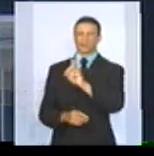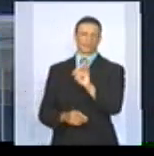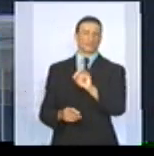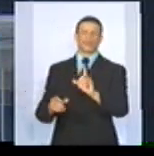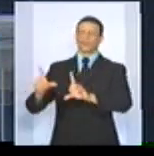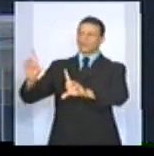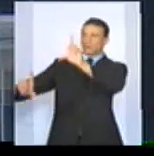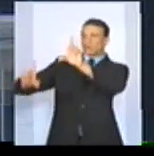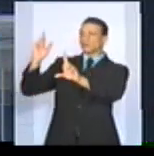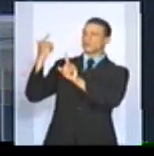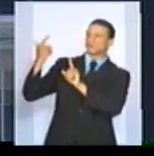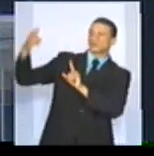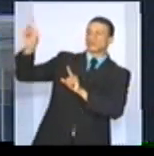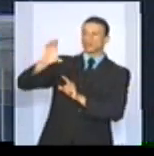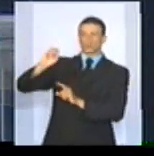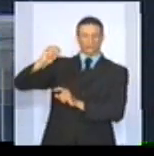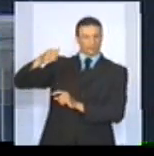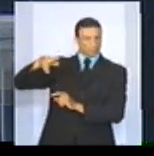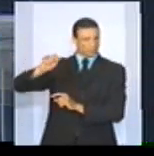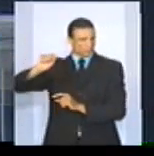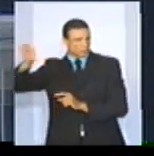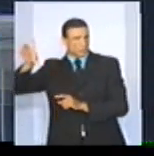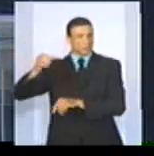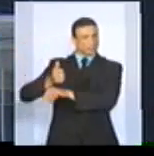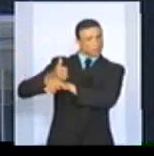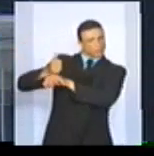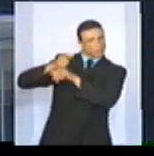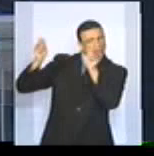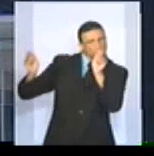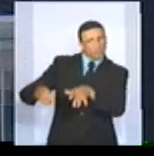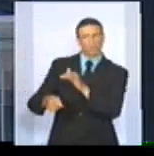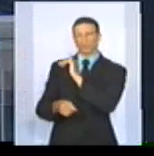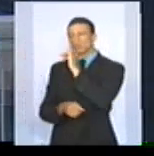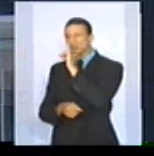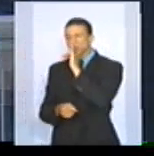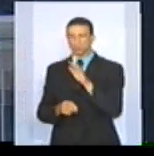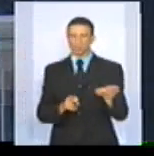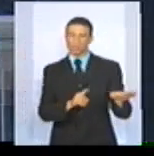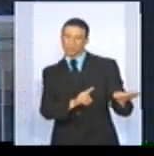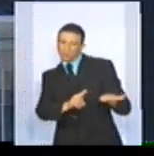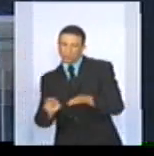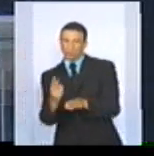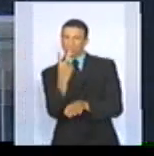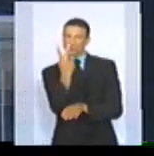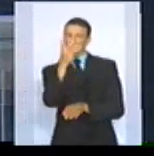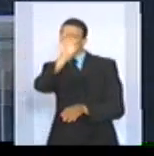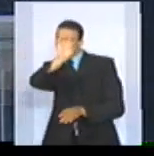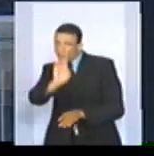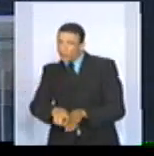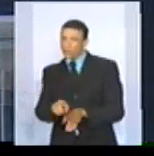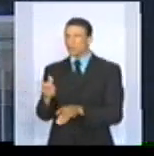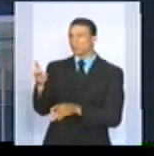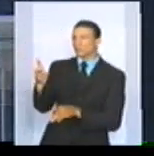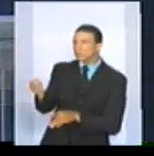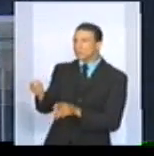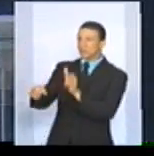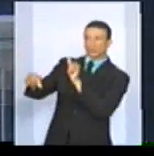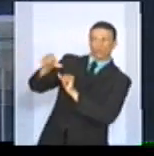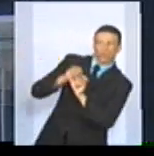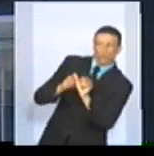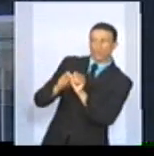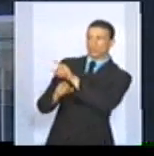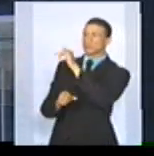uma centena de outros canais. Inclusive, se quiser, ao menos 2 vezes por semana, ele estará tendo a opção de preferir um